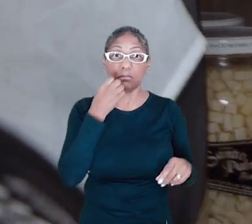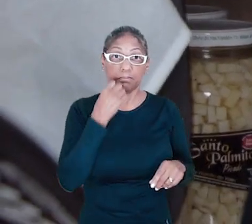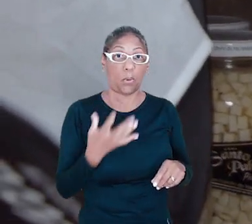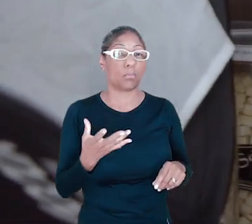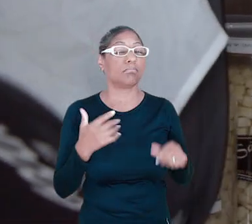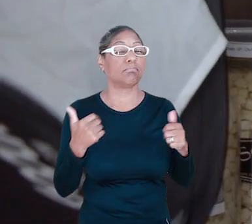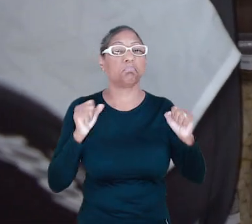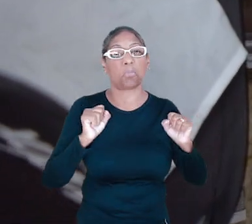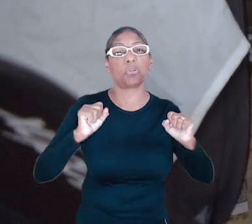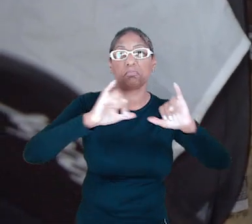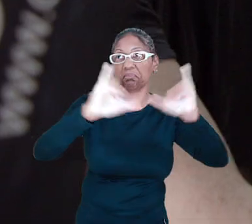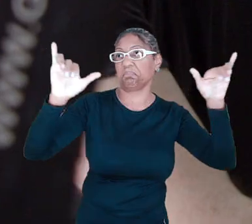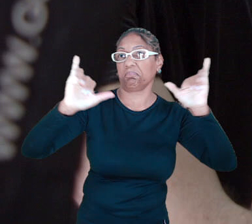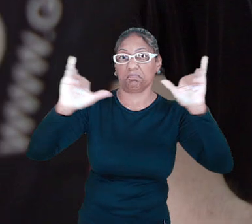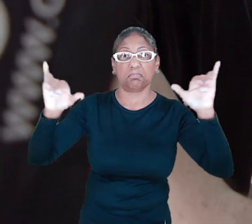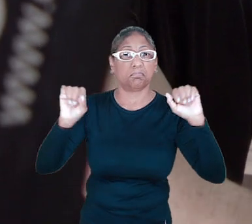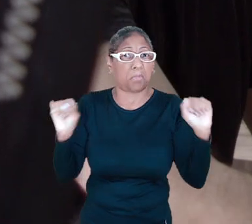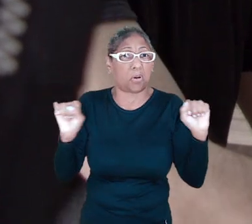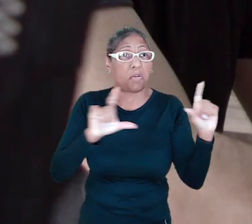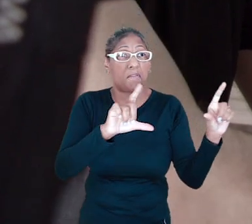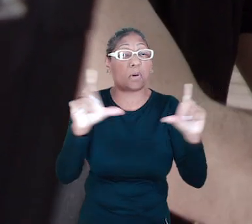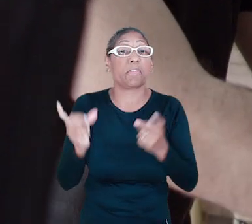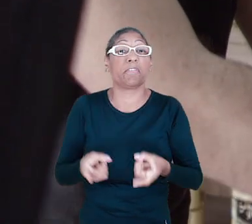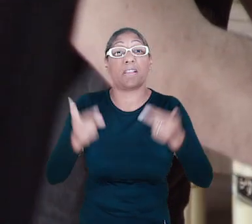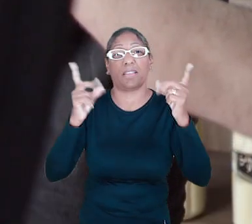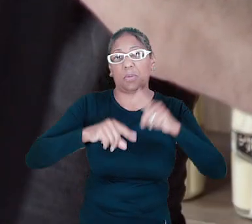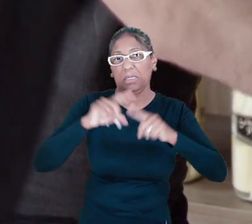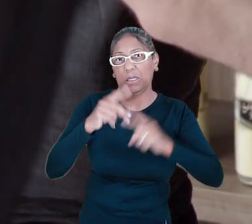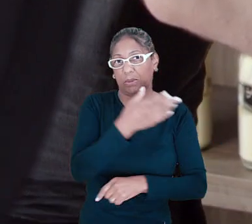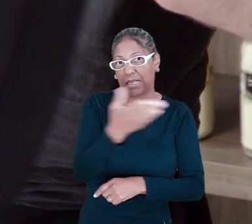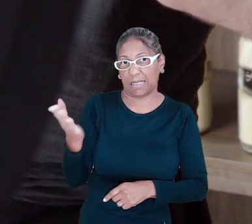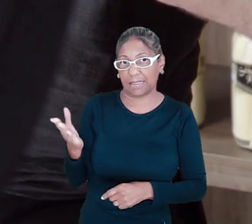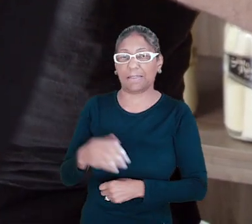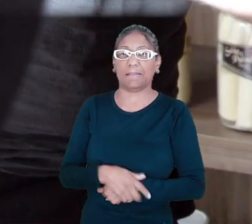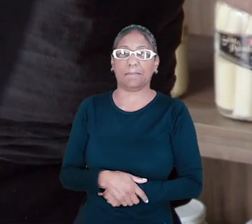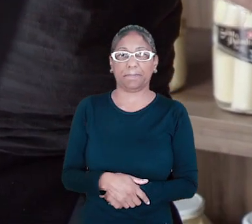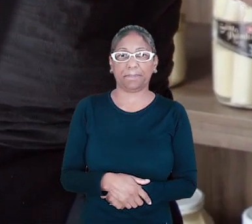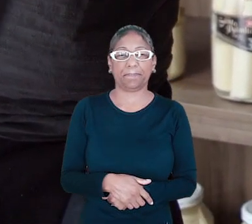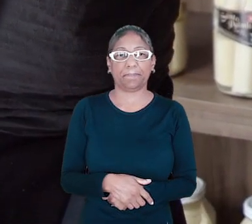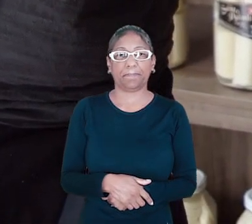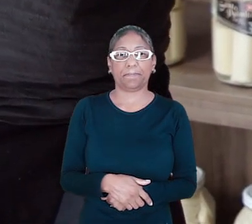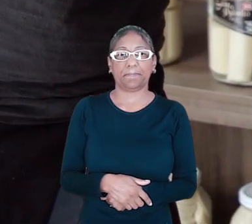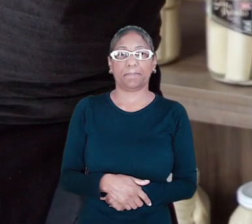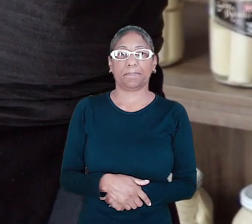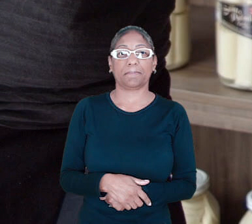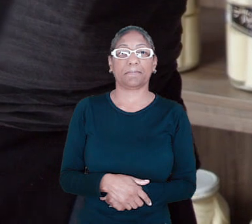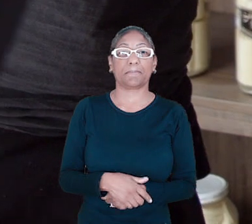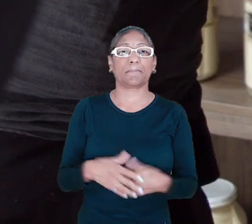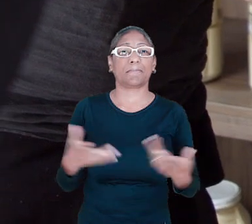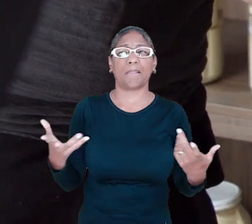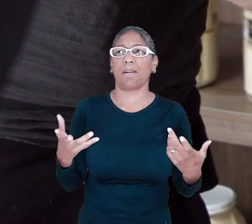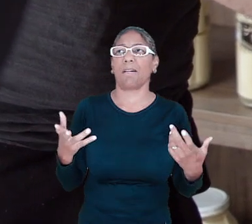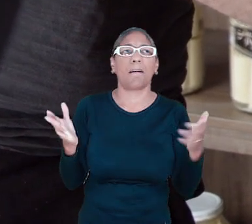fotos que eles podem publicar, umas fotos que eles possam vender, né, o produto deles. Eu trouxe 20 de cada. Uma